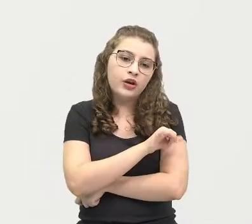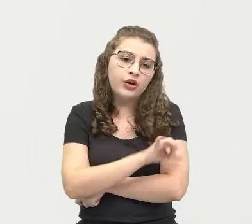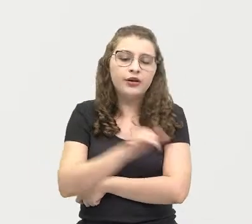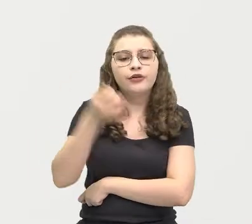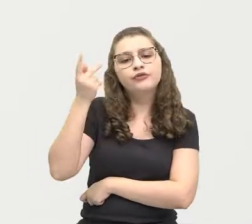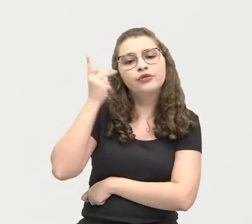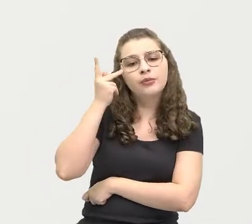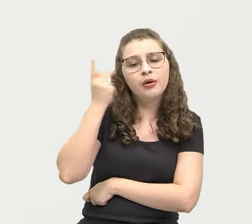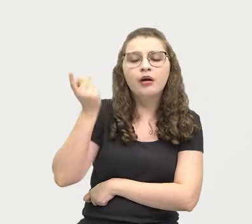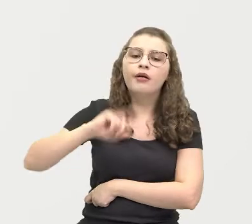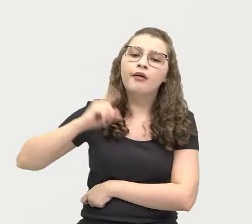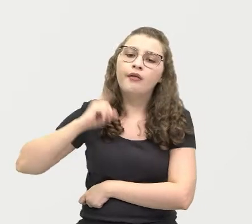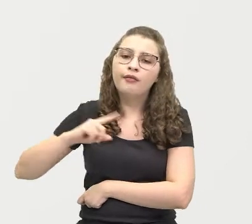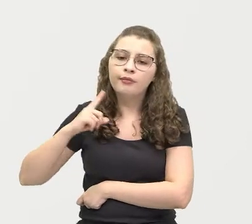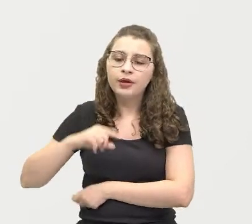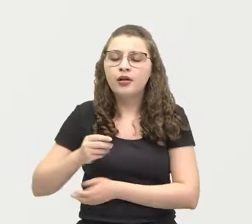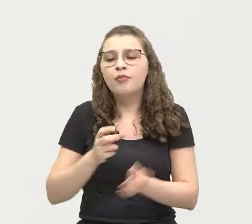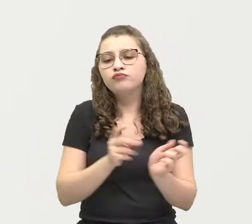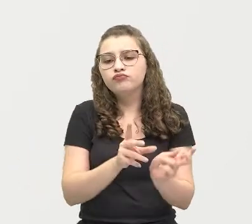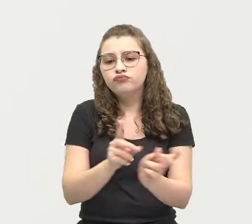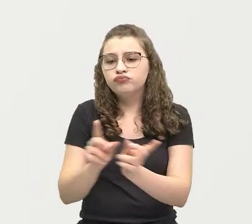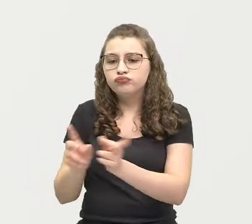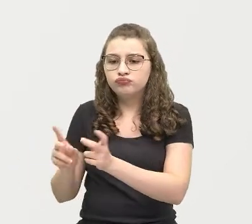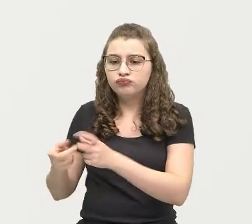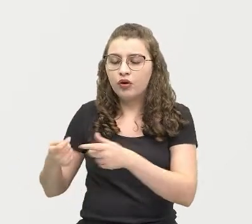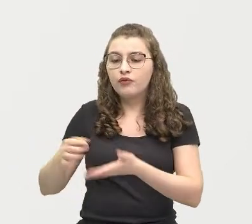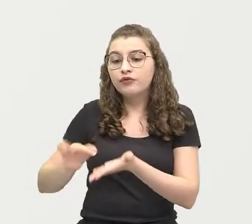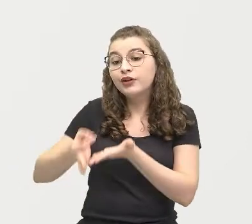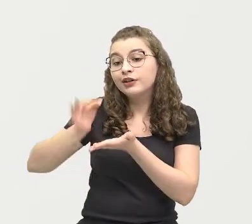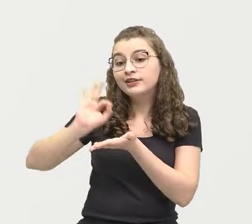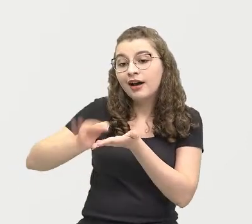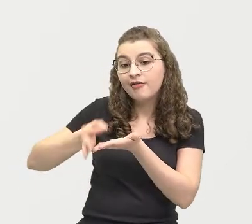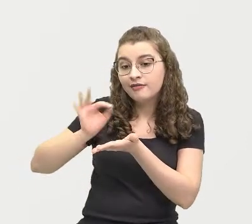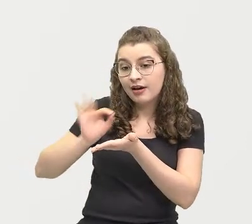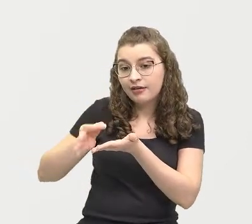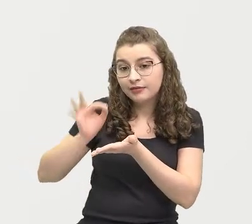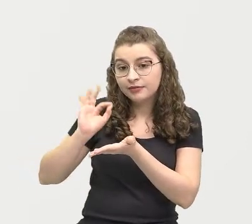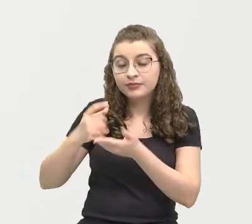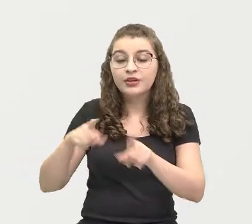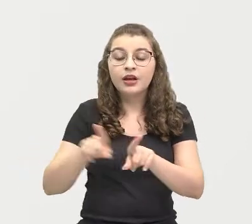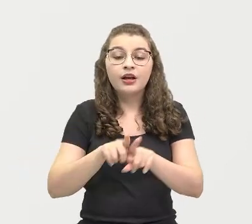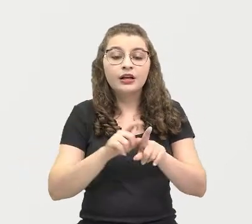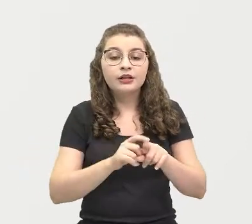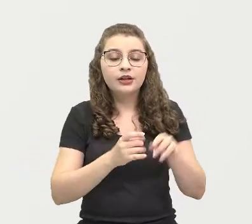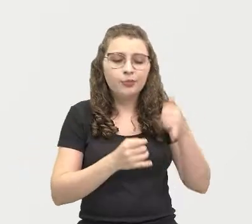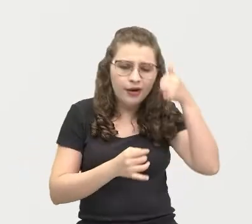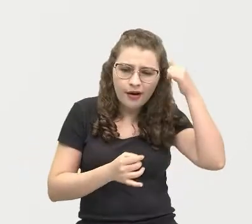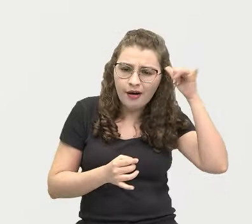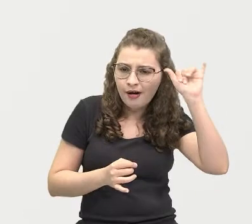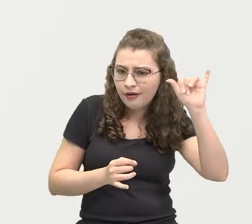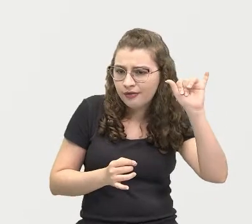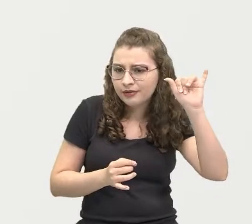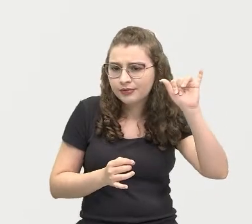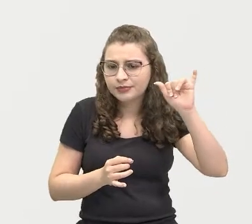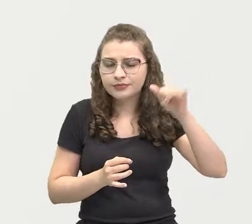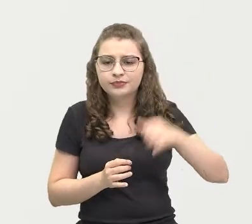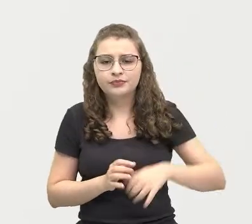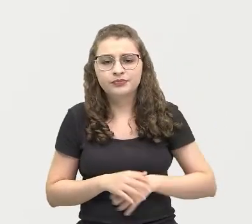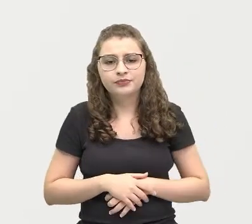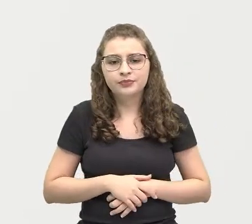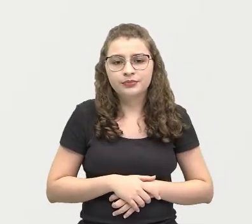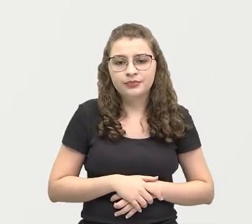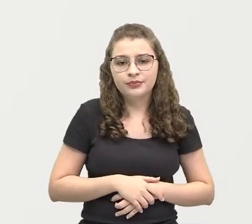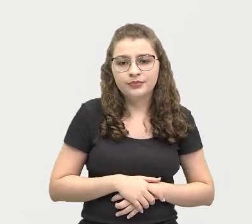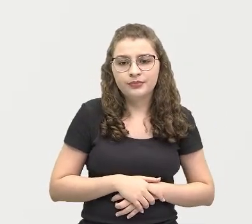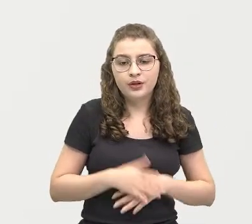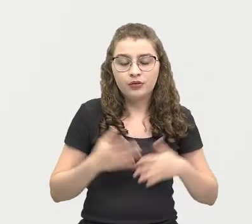Paulo, Minas ali com a produção ali do gado, né? Então a pecuária começa a ascender, então